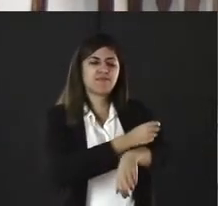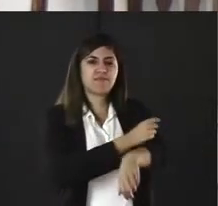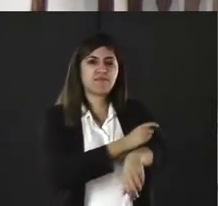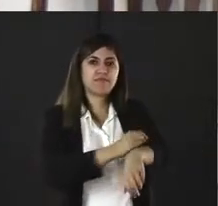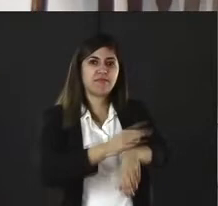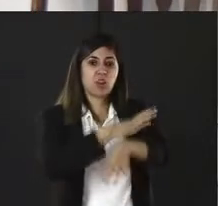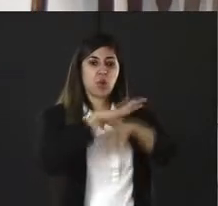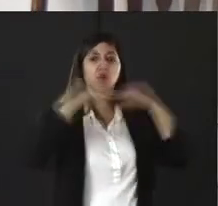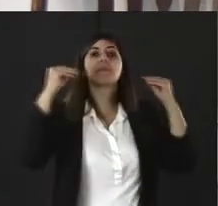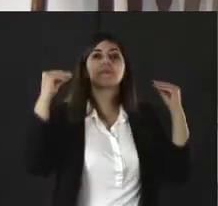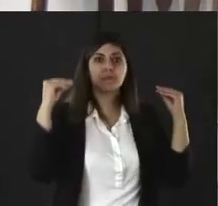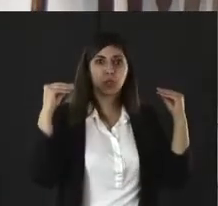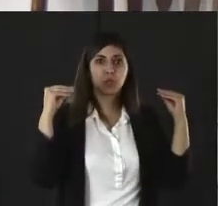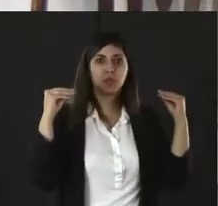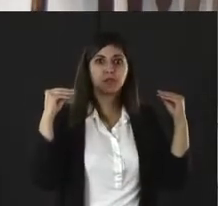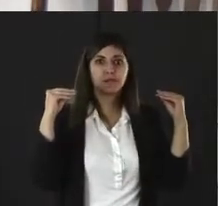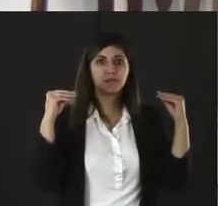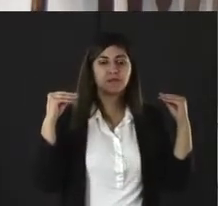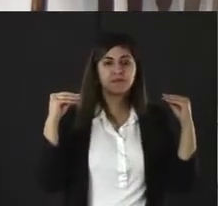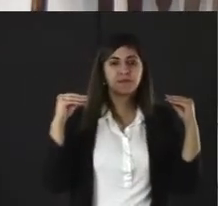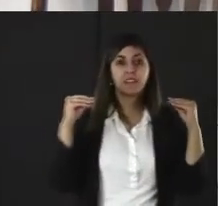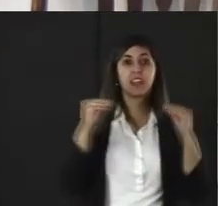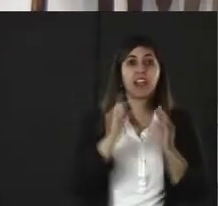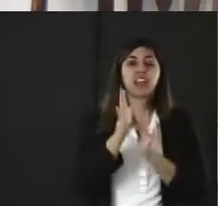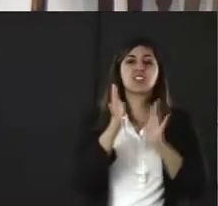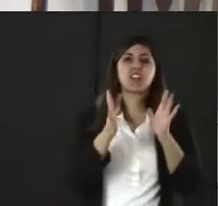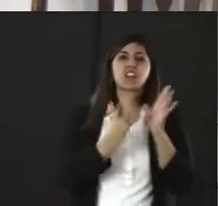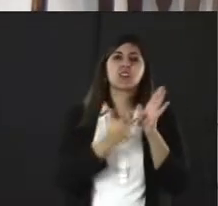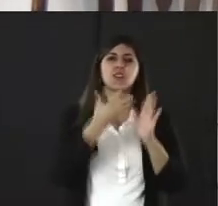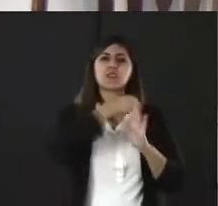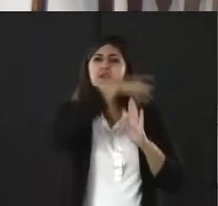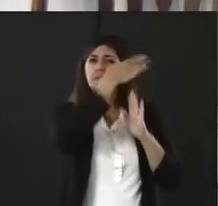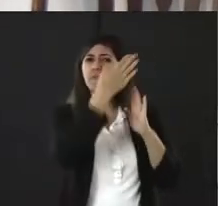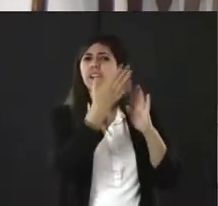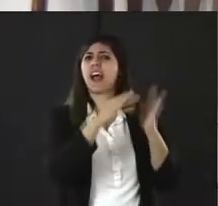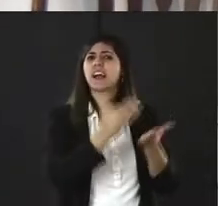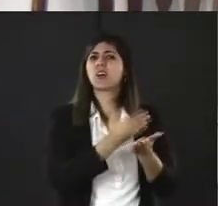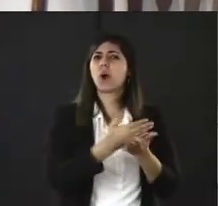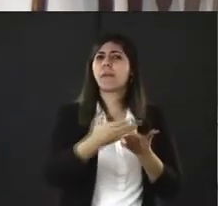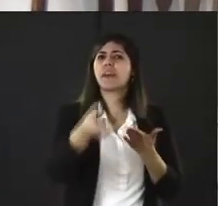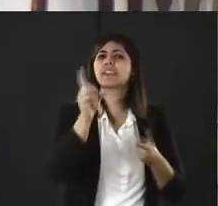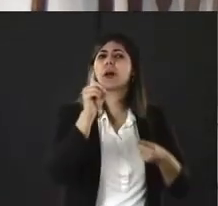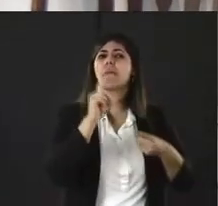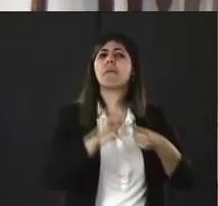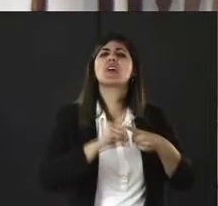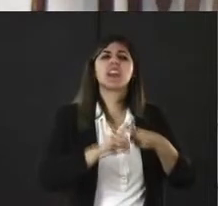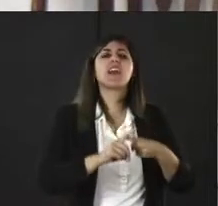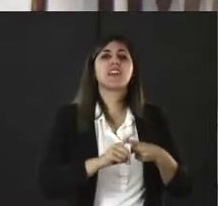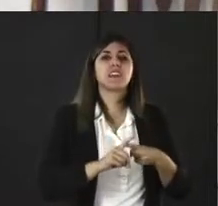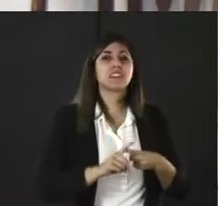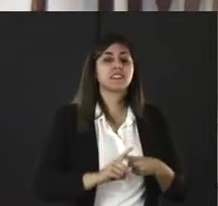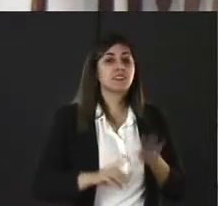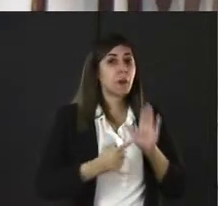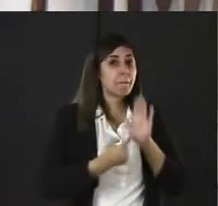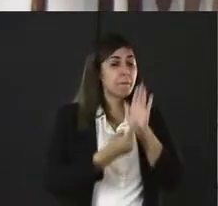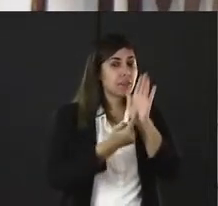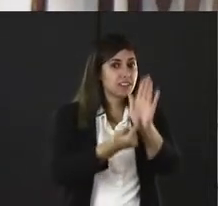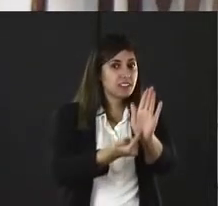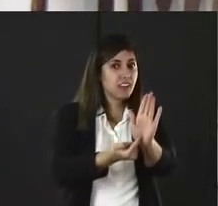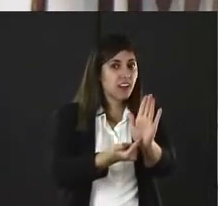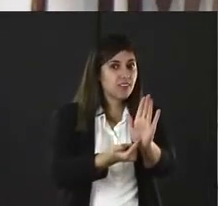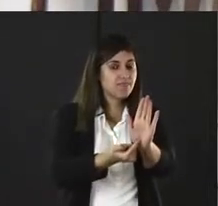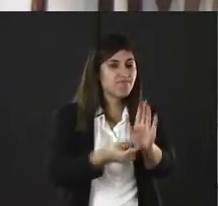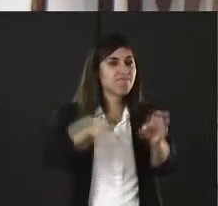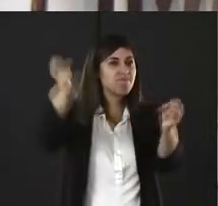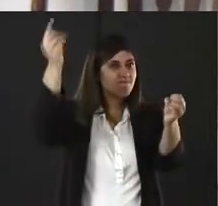jesus dá início ao seu sinal porque para mostrar e a